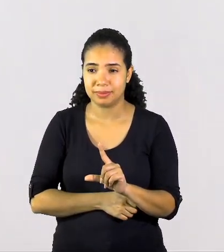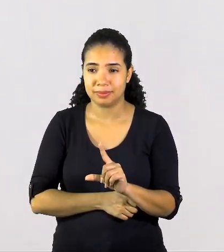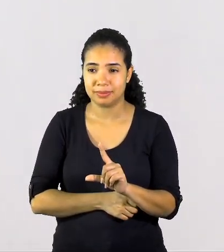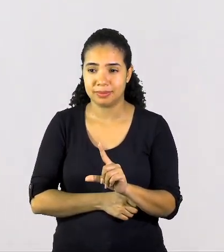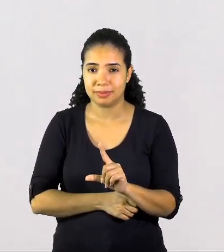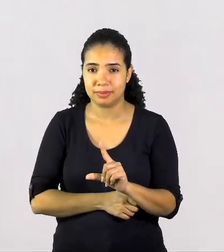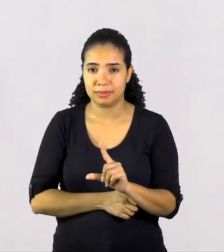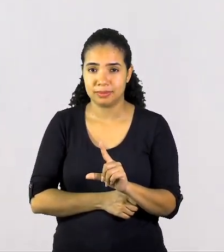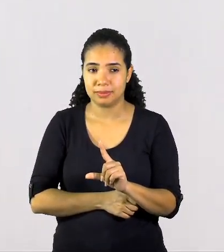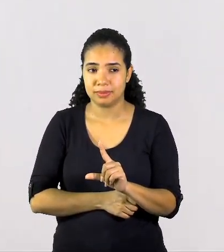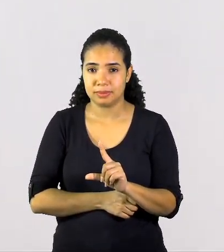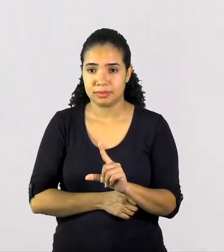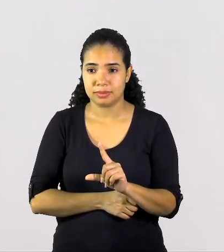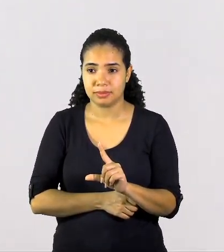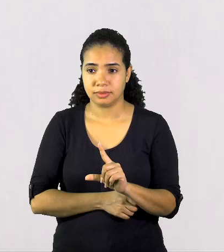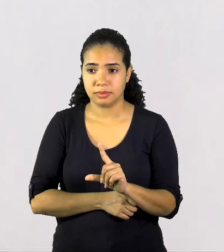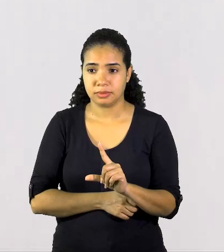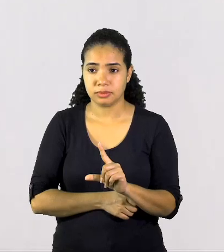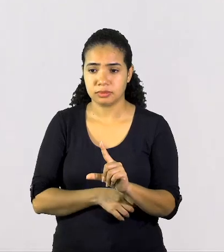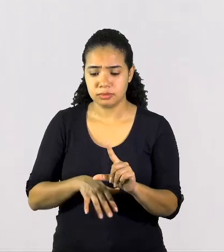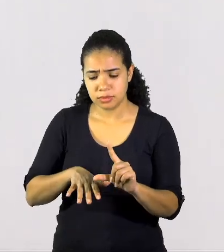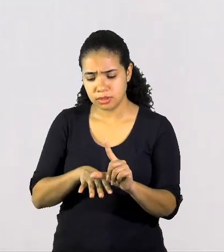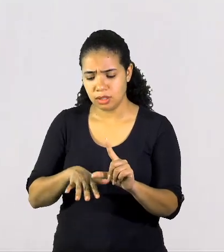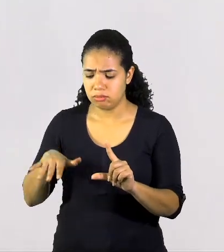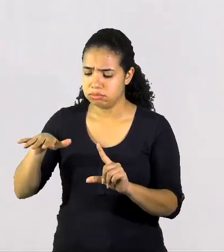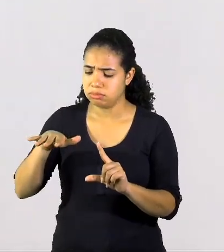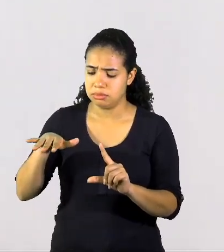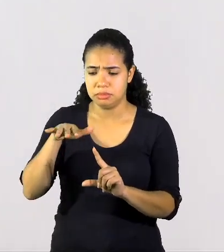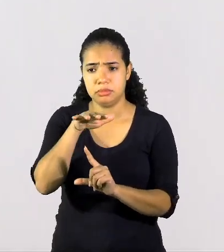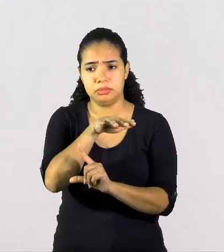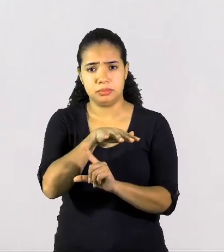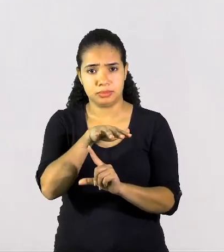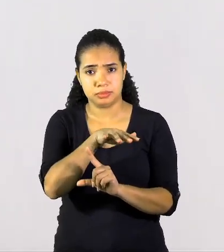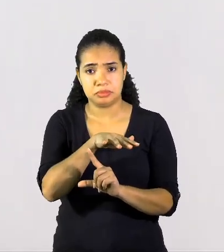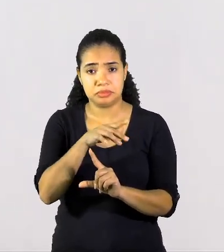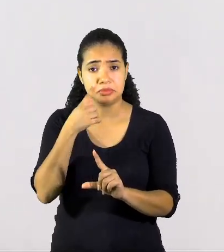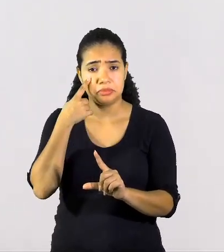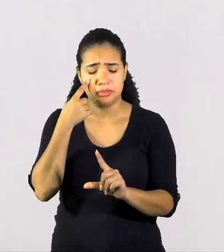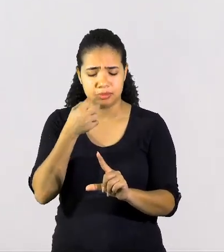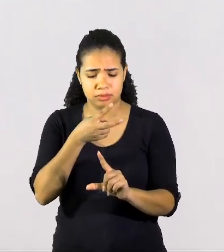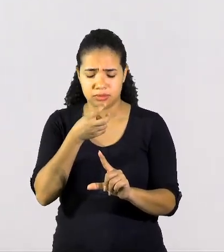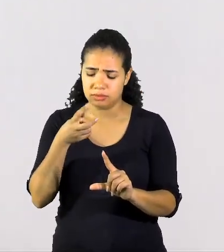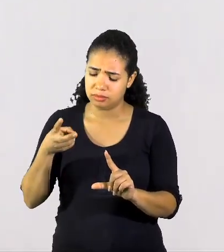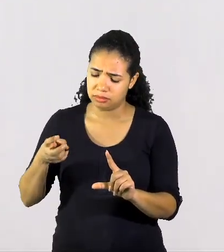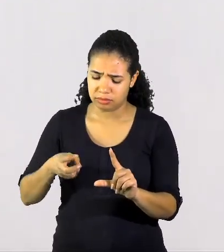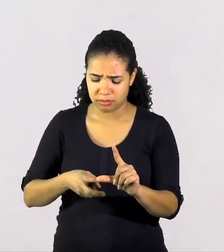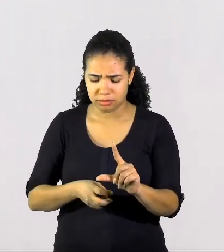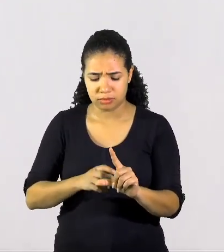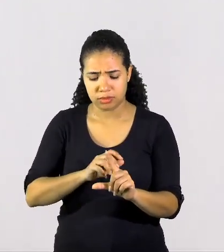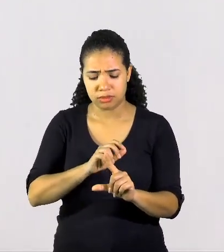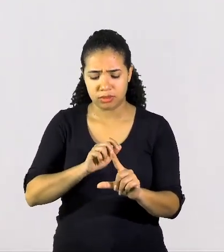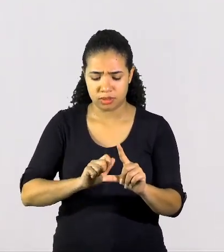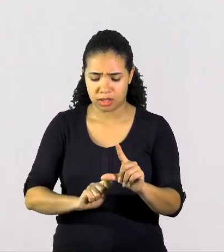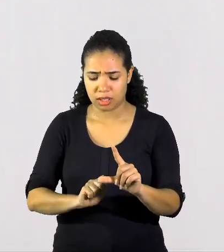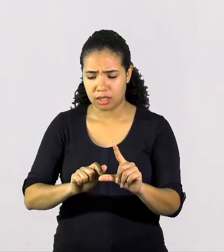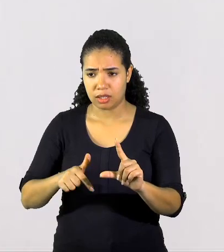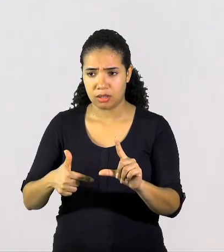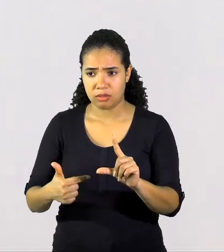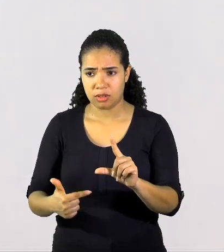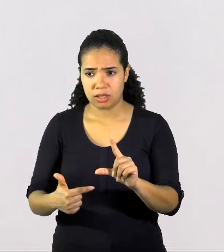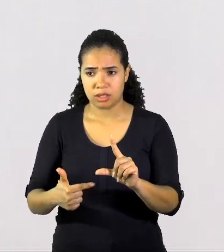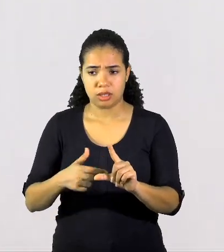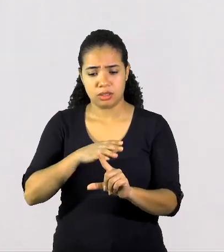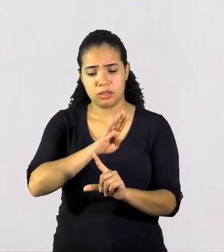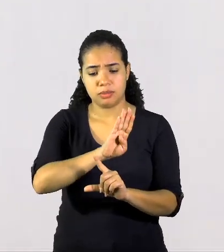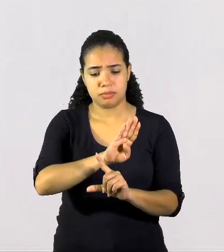quadrado. Essas áreas aqui todas, pessoal, ó, essa área é A ao quadrado, essa área é B